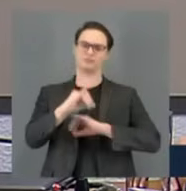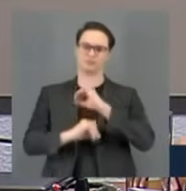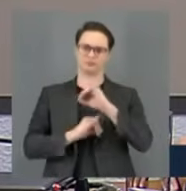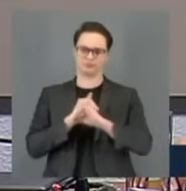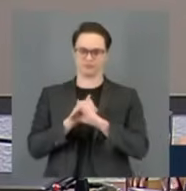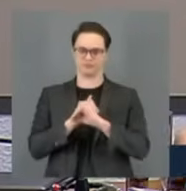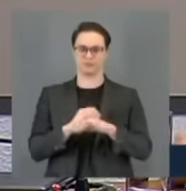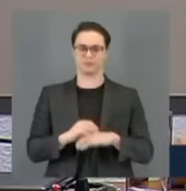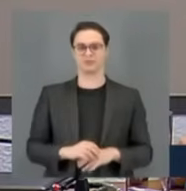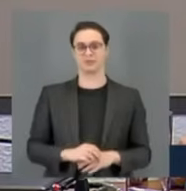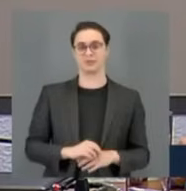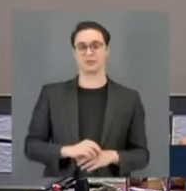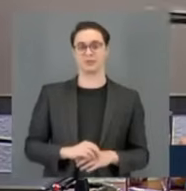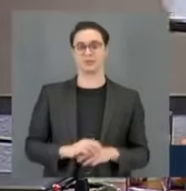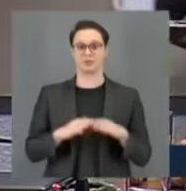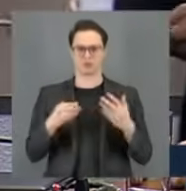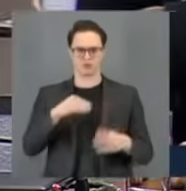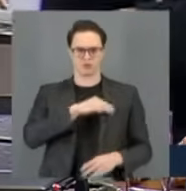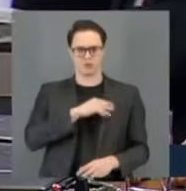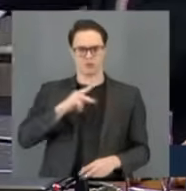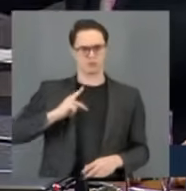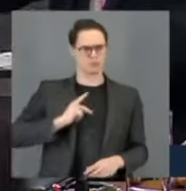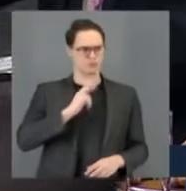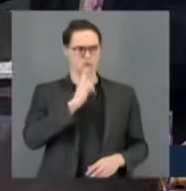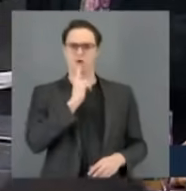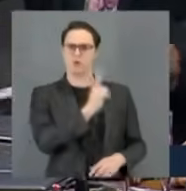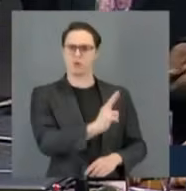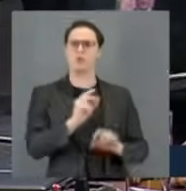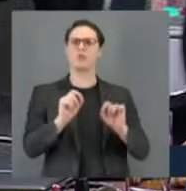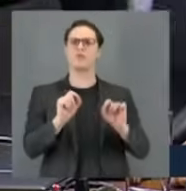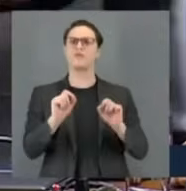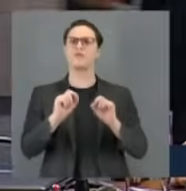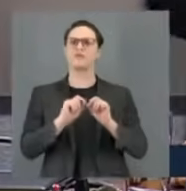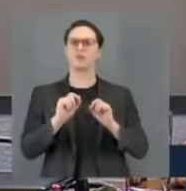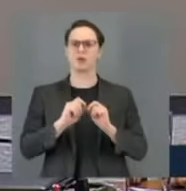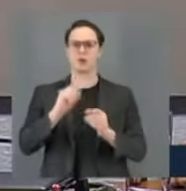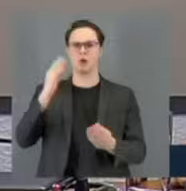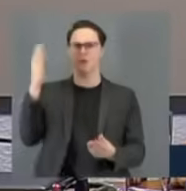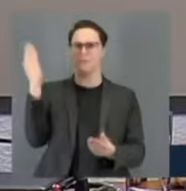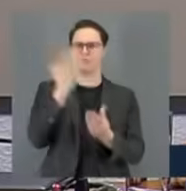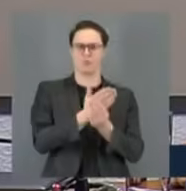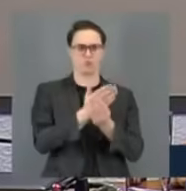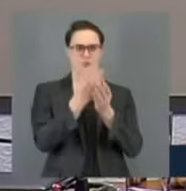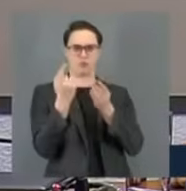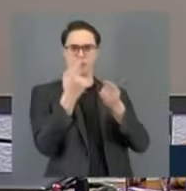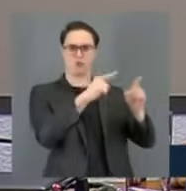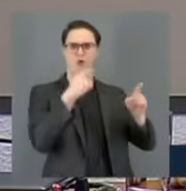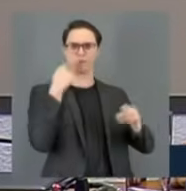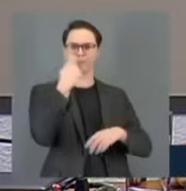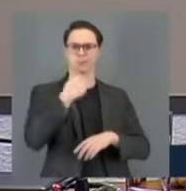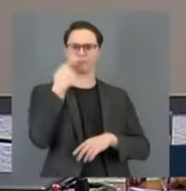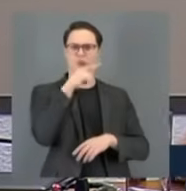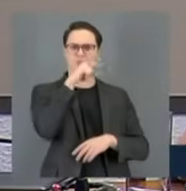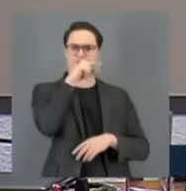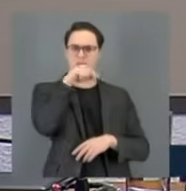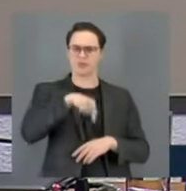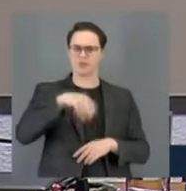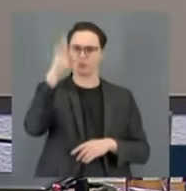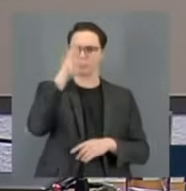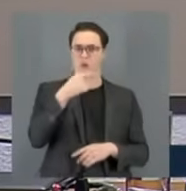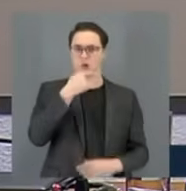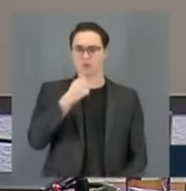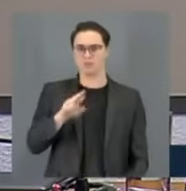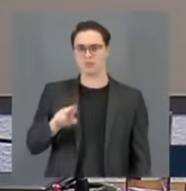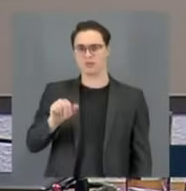como resposta, o Ministério Público entrou com um processo contra o advogado do Twitter no Brasil,